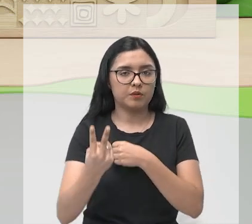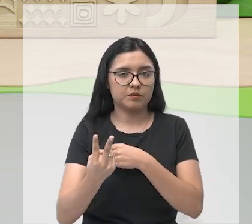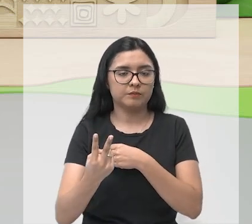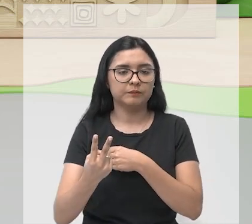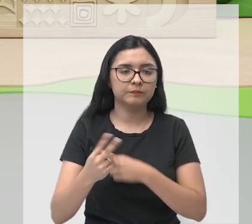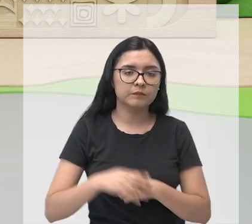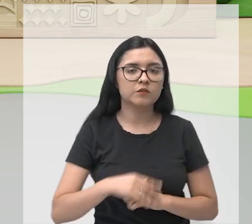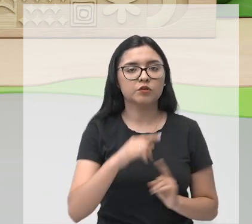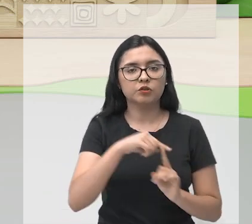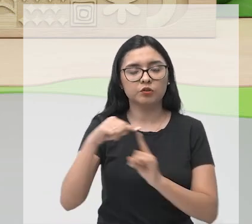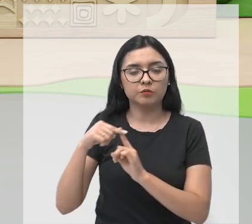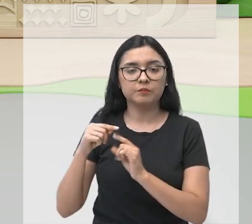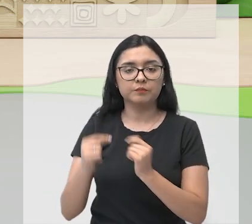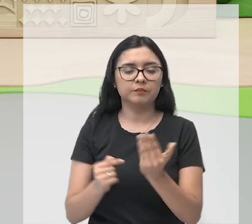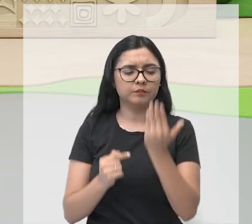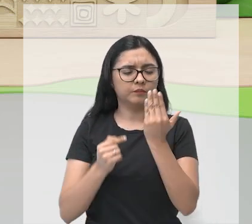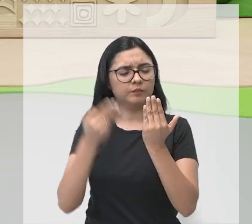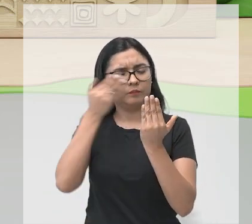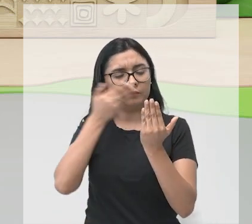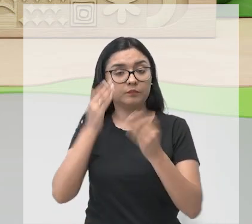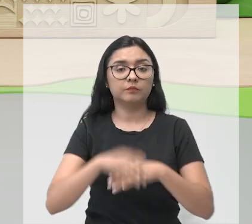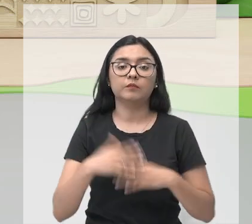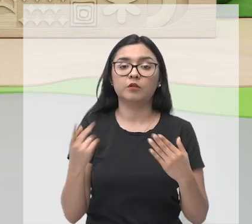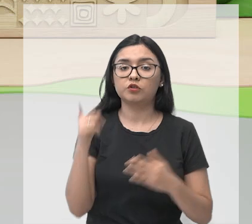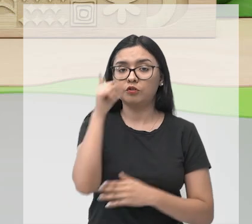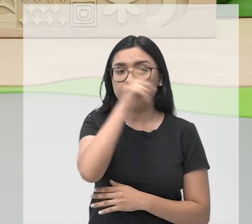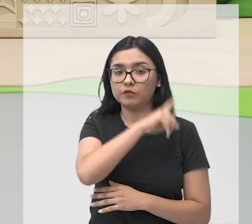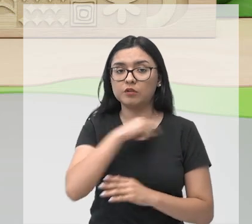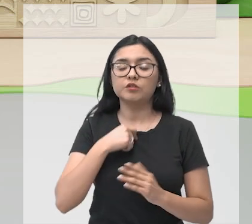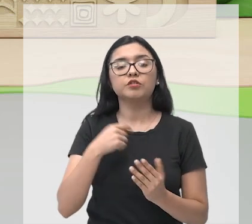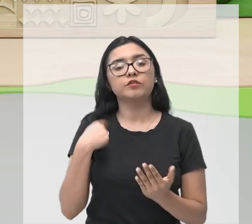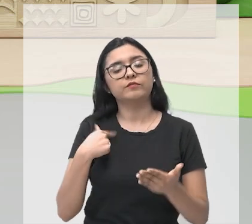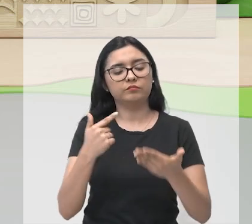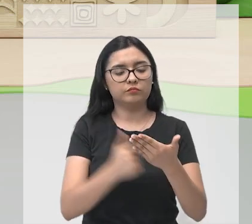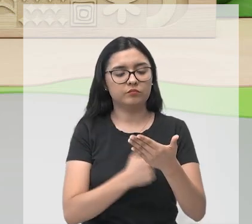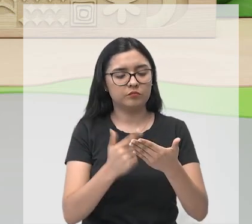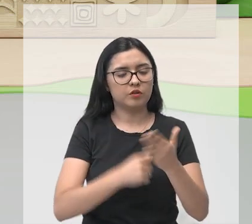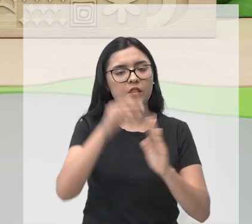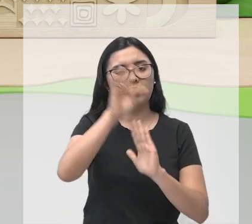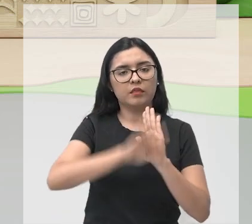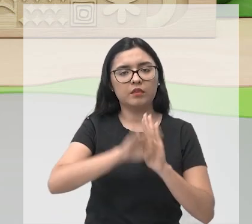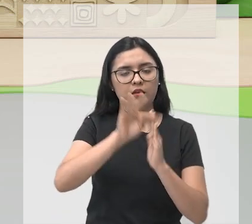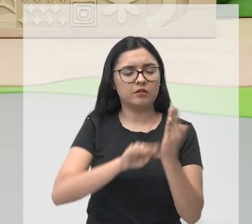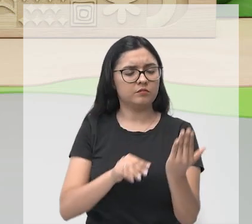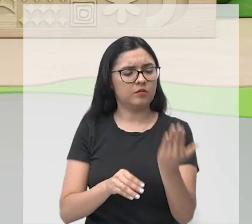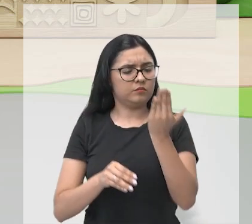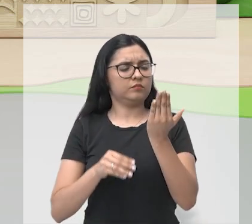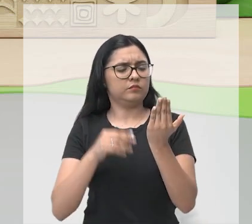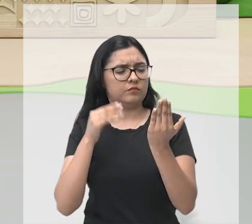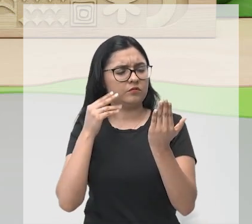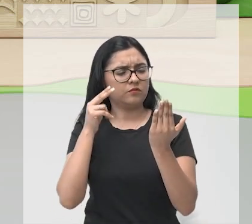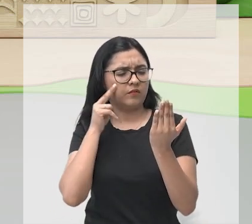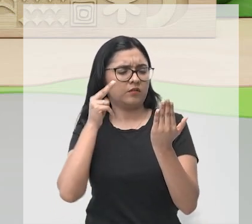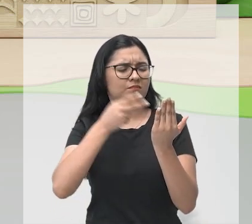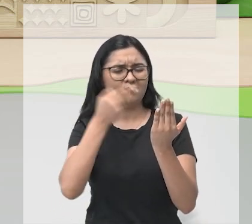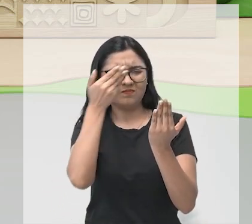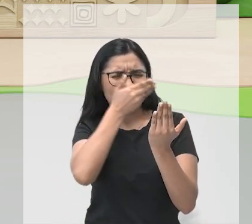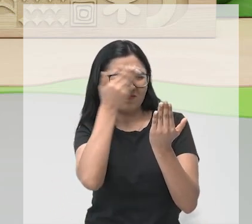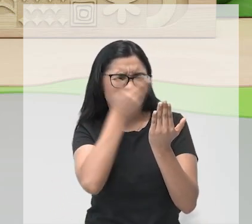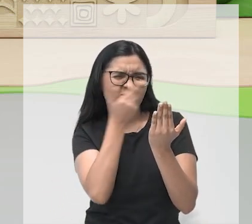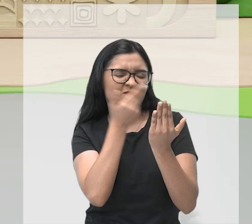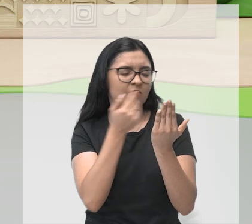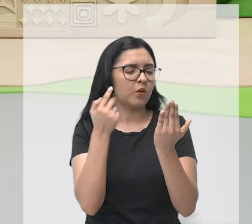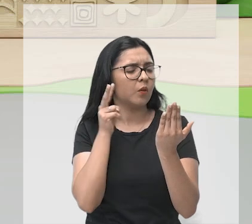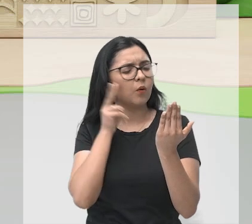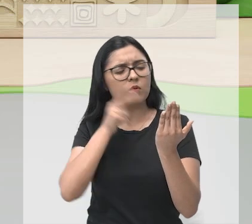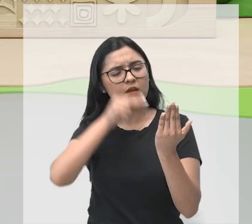hipermetropia? Então, é a dificuldade da leitura de livros e de textos muito próximos, né? Você vai fazer a leitura, você